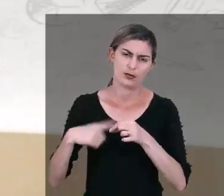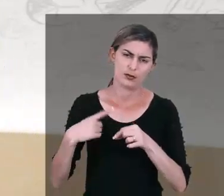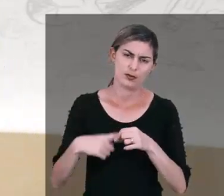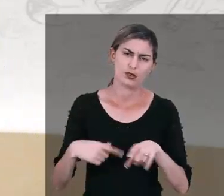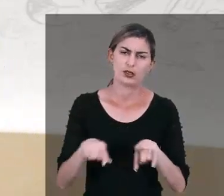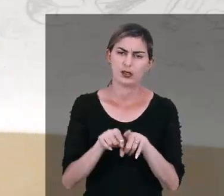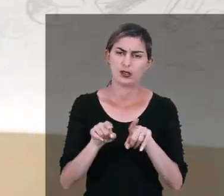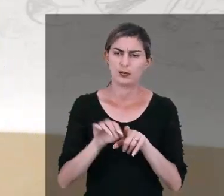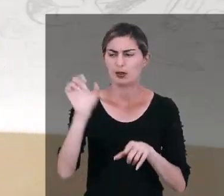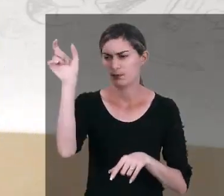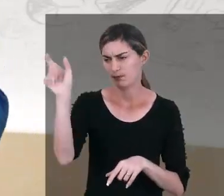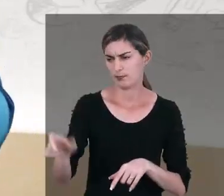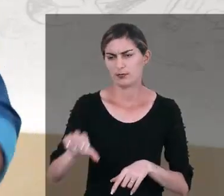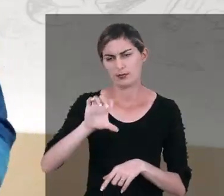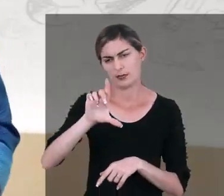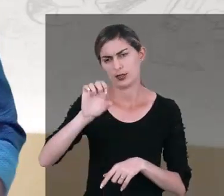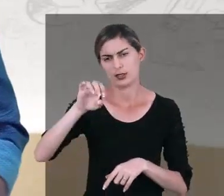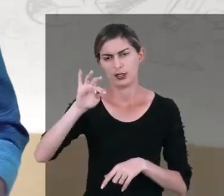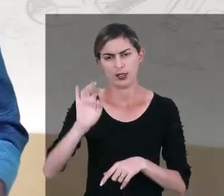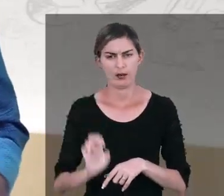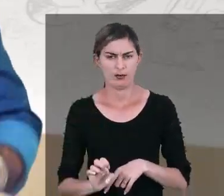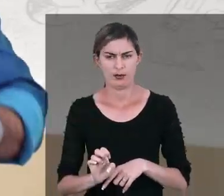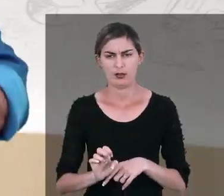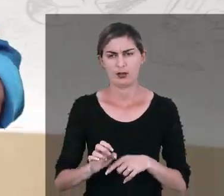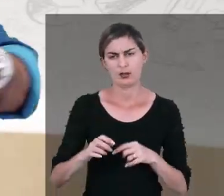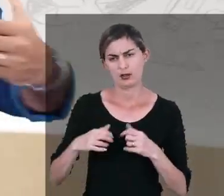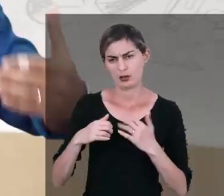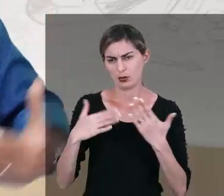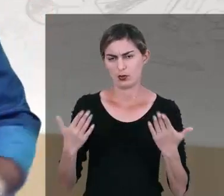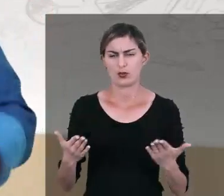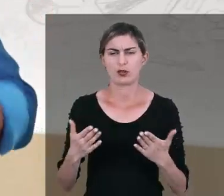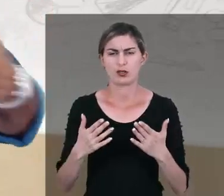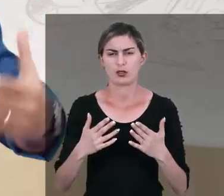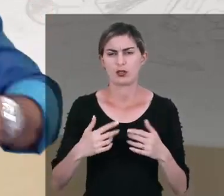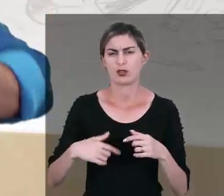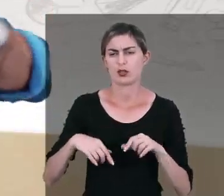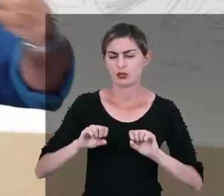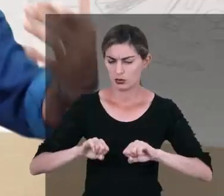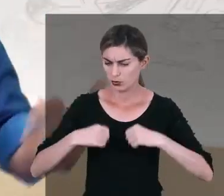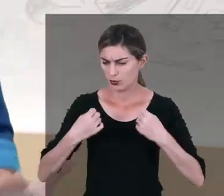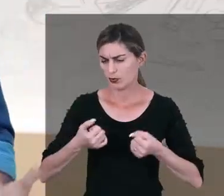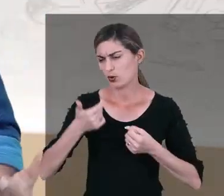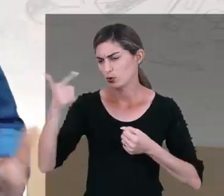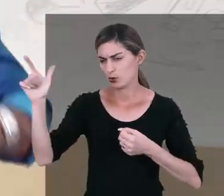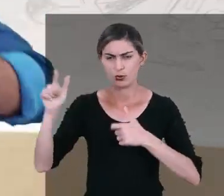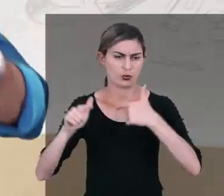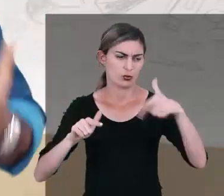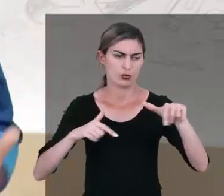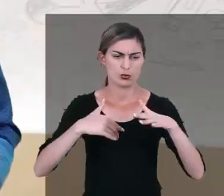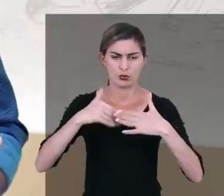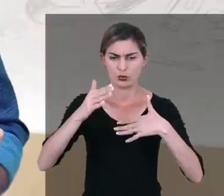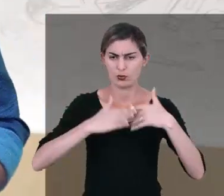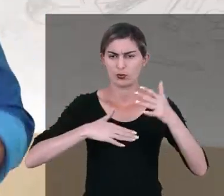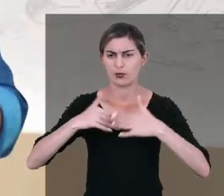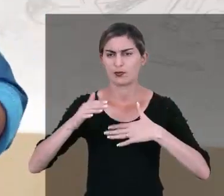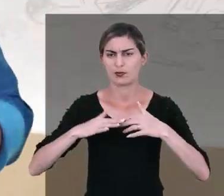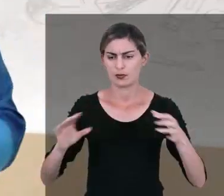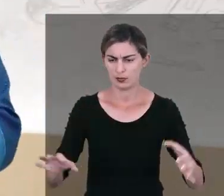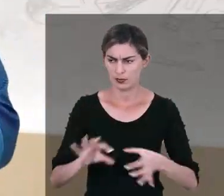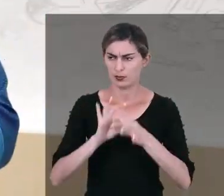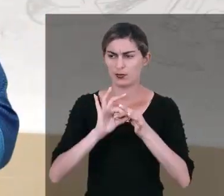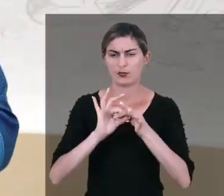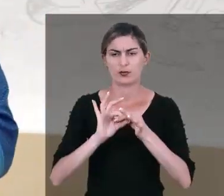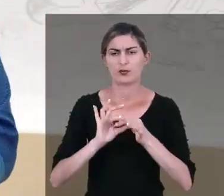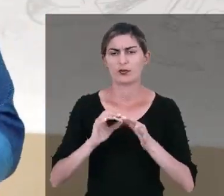vai satisfazer o cliente. E vai, obviamente, coadunar esforços de outros profissionais, juntar os esforços. Por